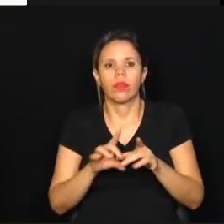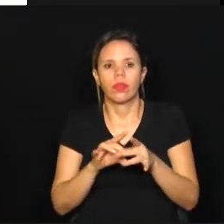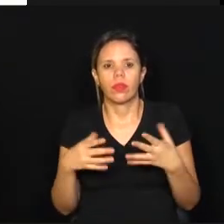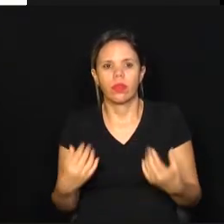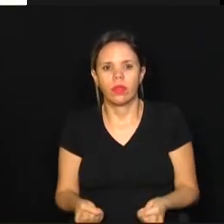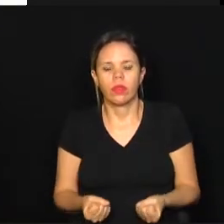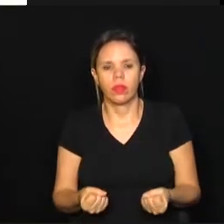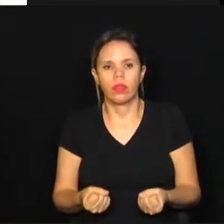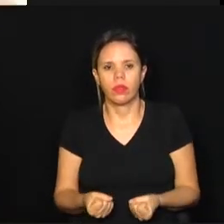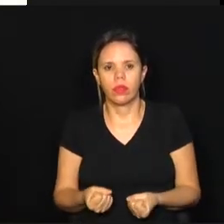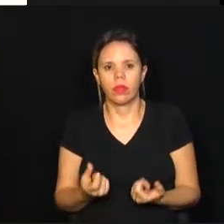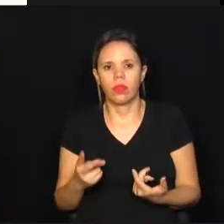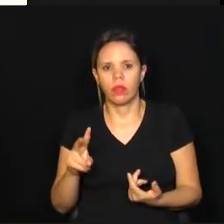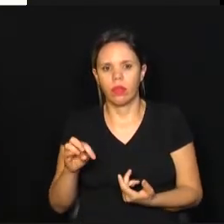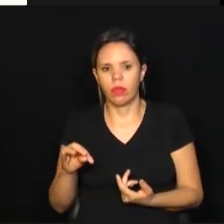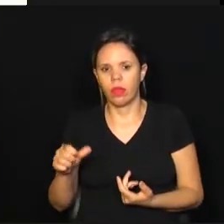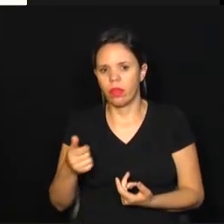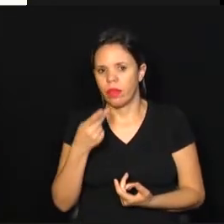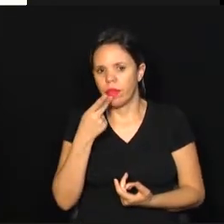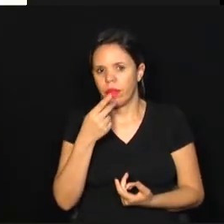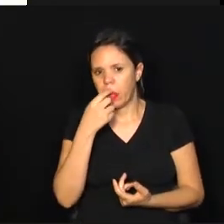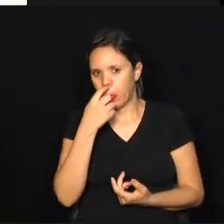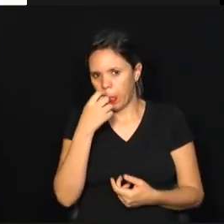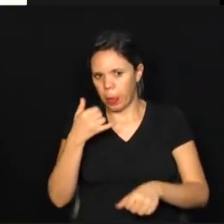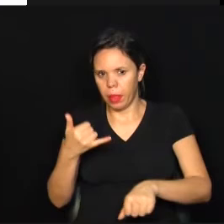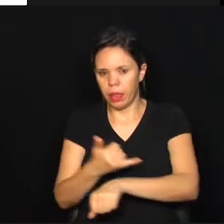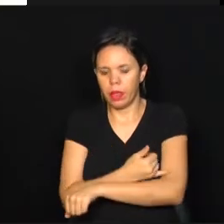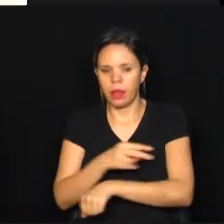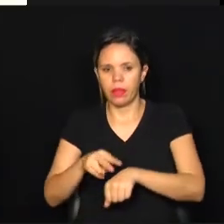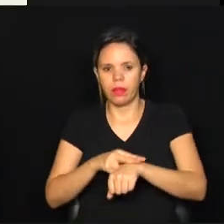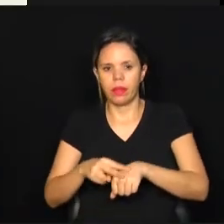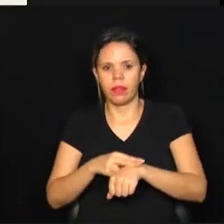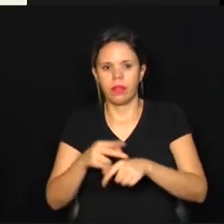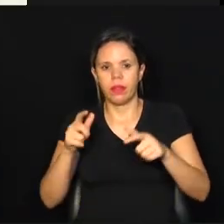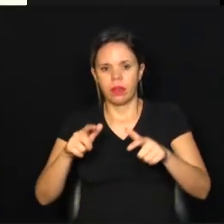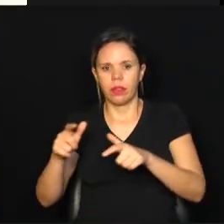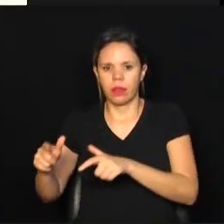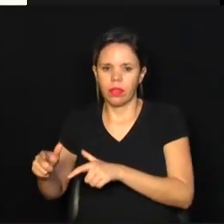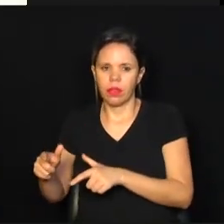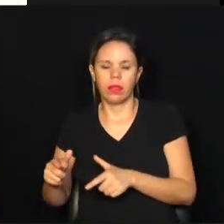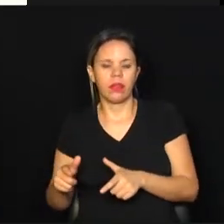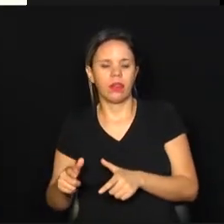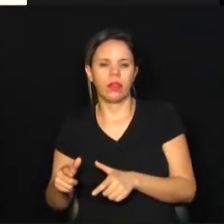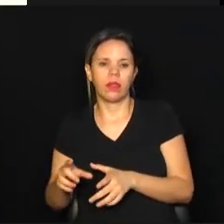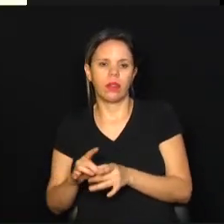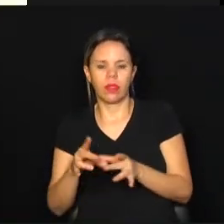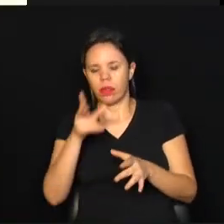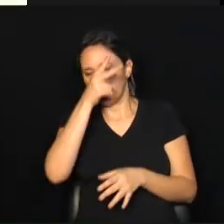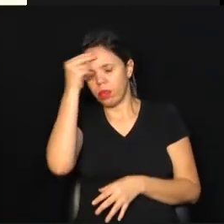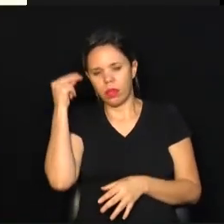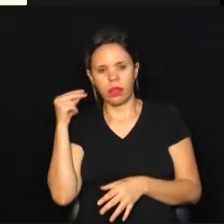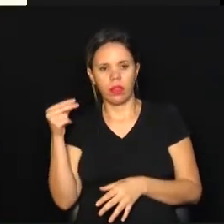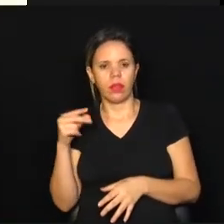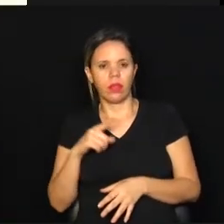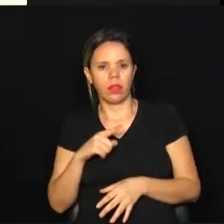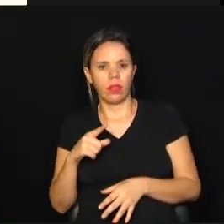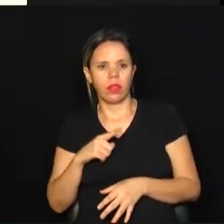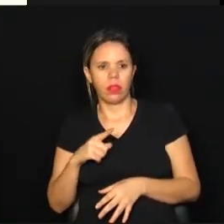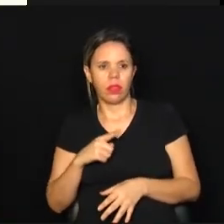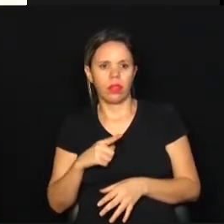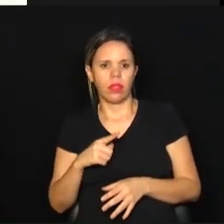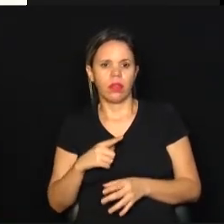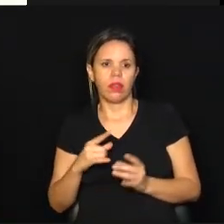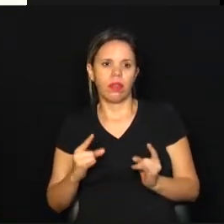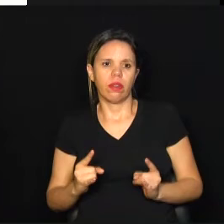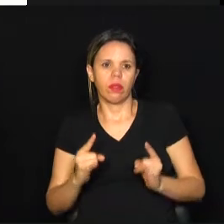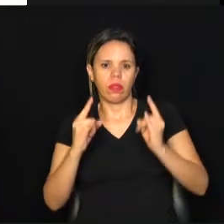que é aquilo que a Vanessa falou, de infraestruturas verdes, permitindo fluição pública, permitindo você jogar o edifício no